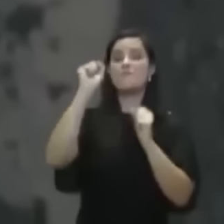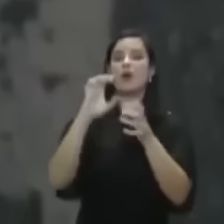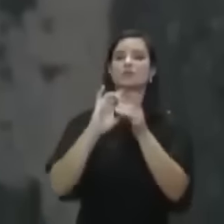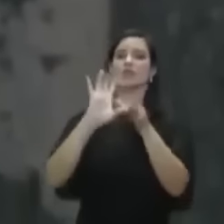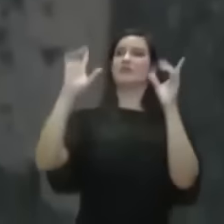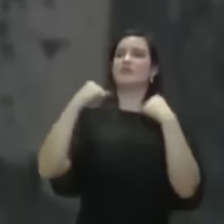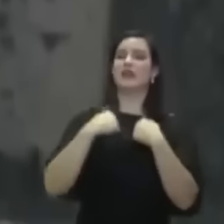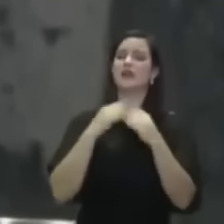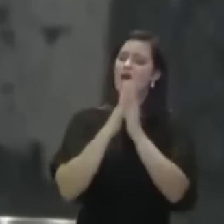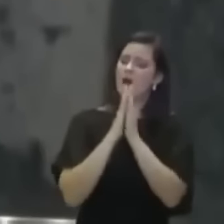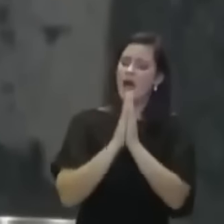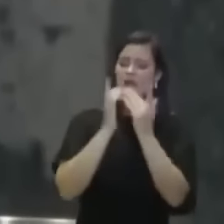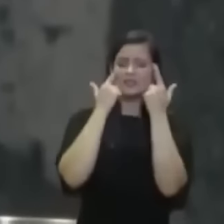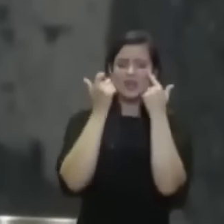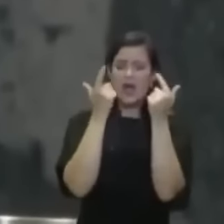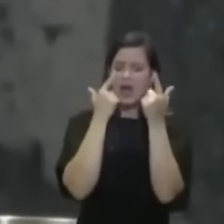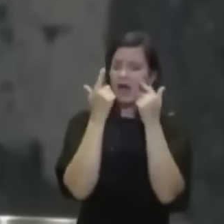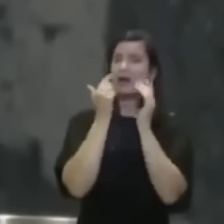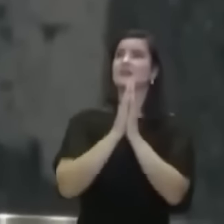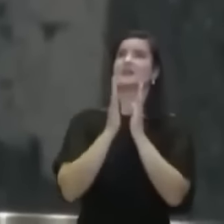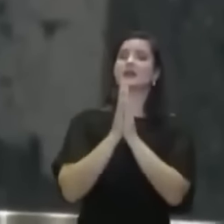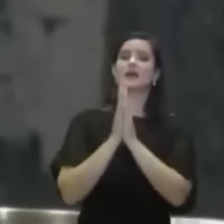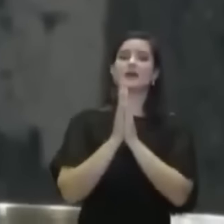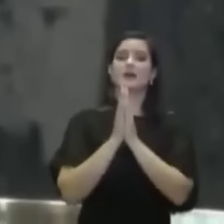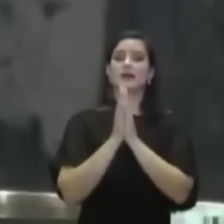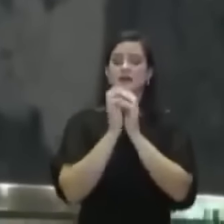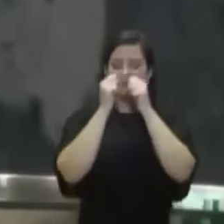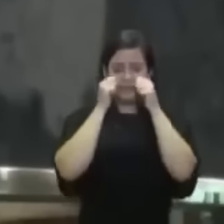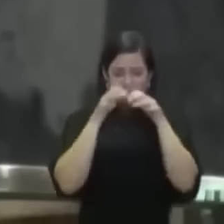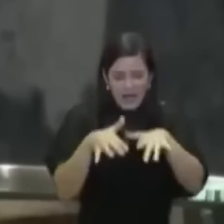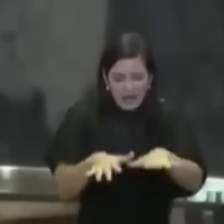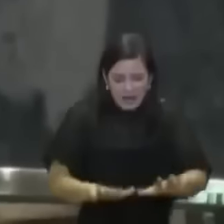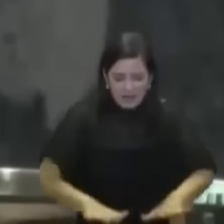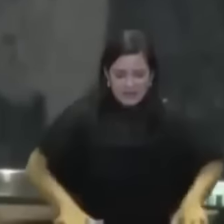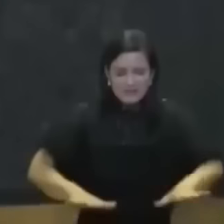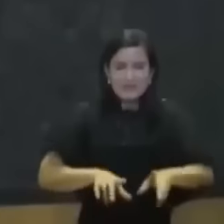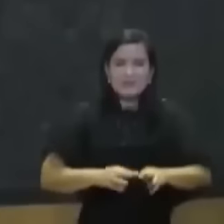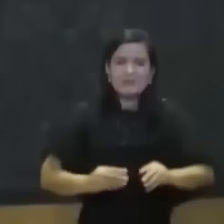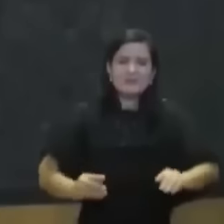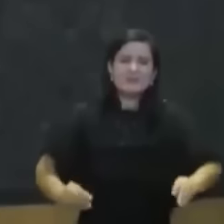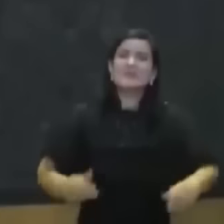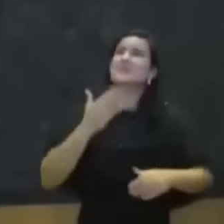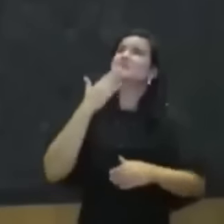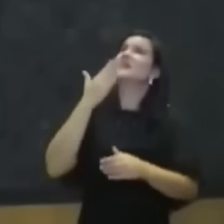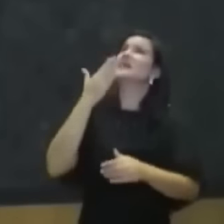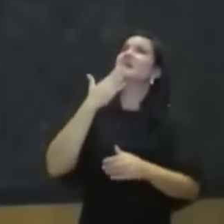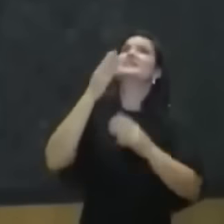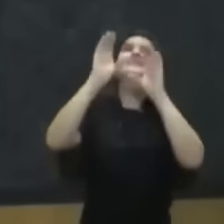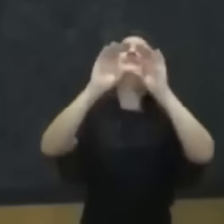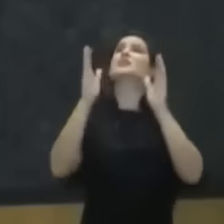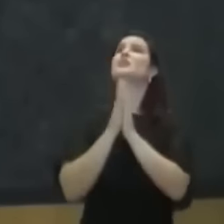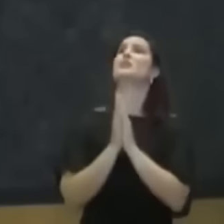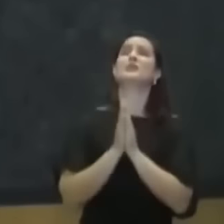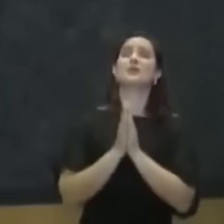ele chora, e ele ora, e ele chora, e ele molha o chão com as suas lágrimas, e ele clama aos céus e